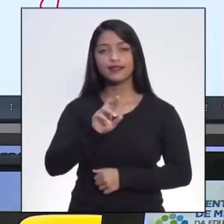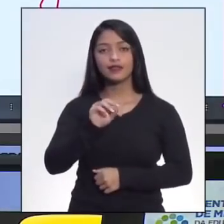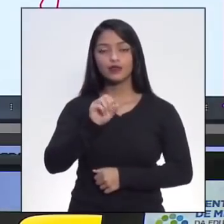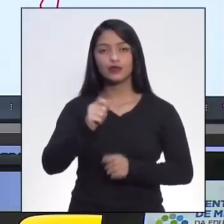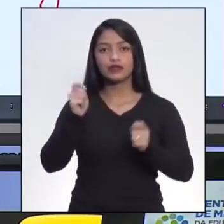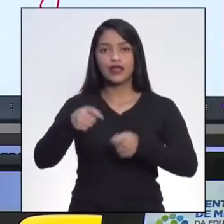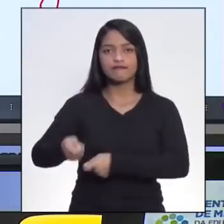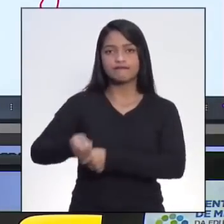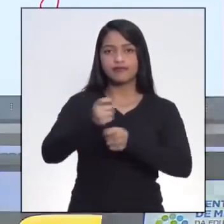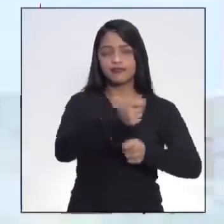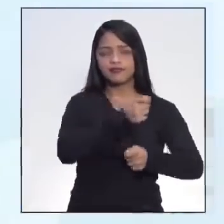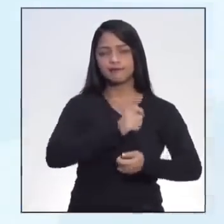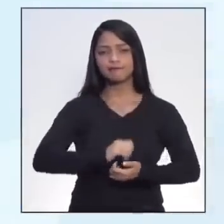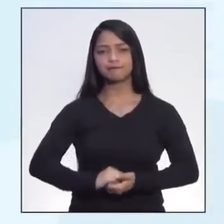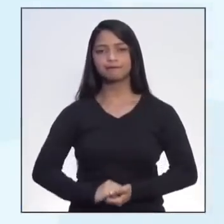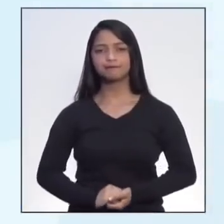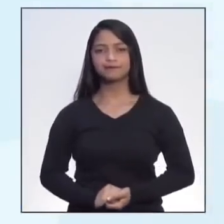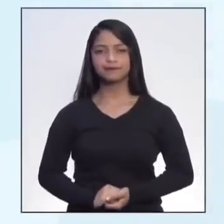são necessários.